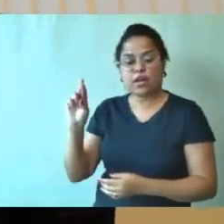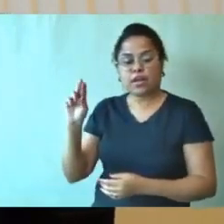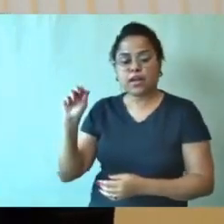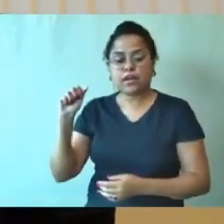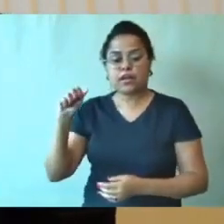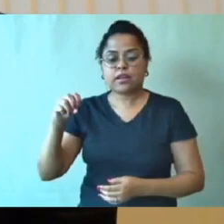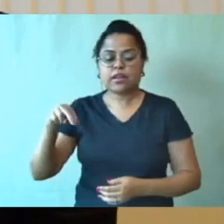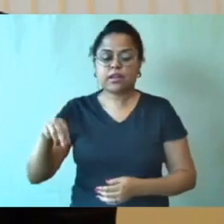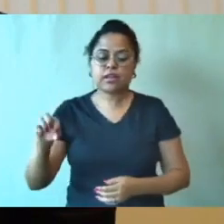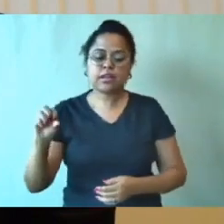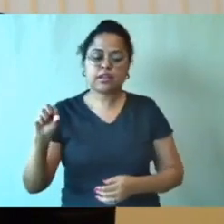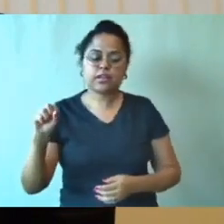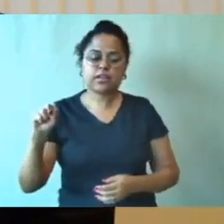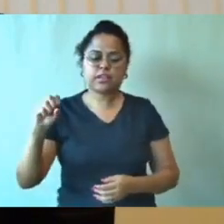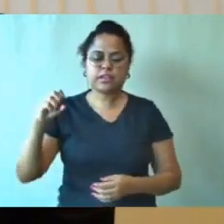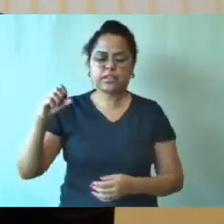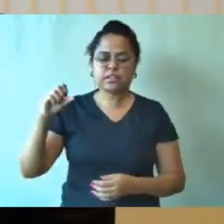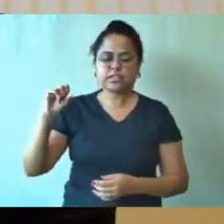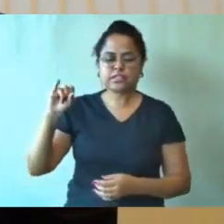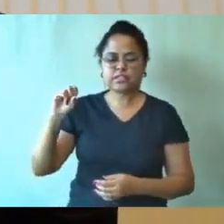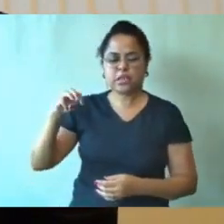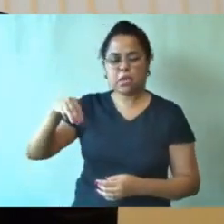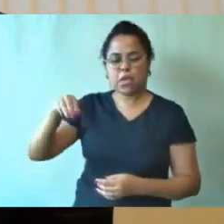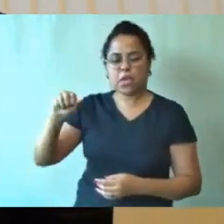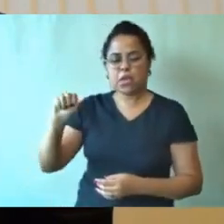negociação de 2013, que estava assim,